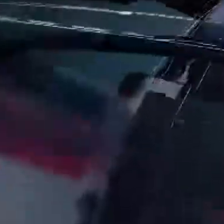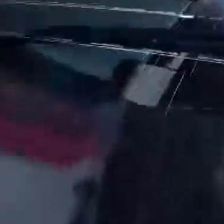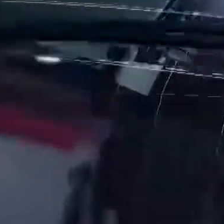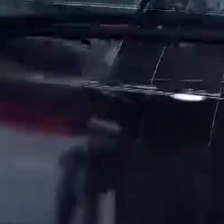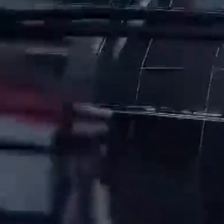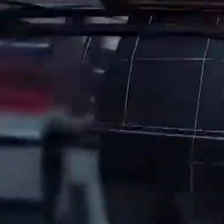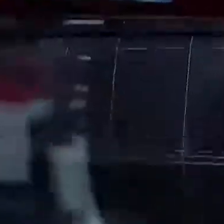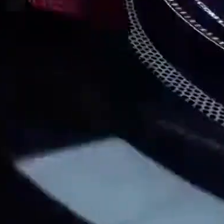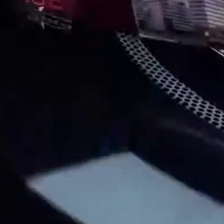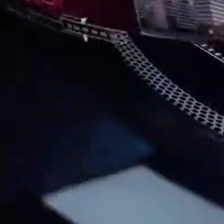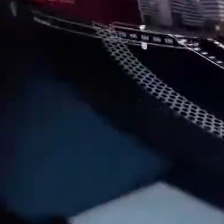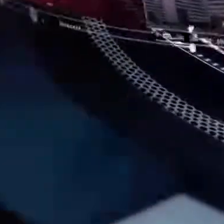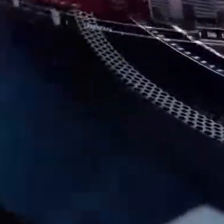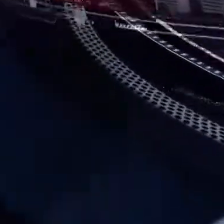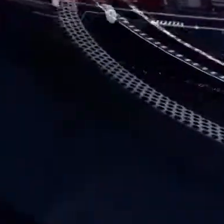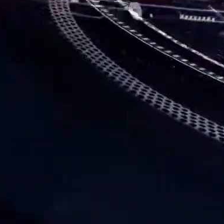discutir